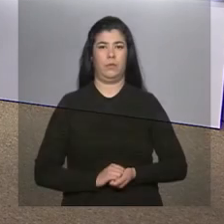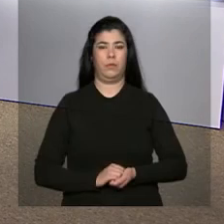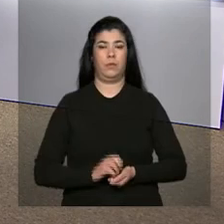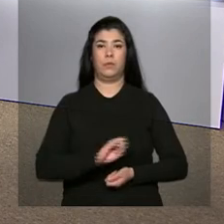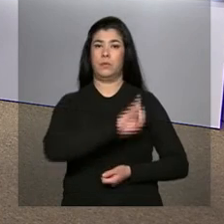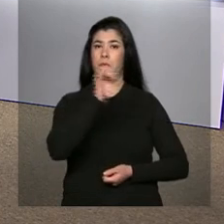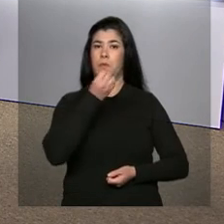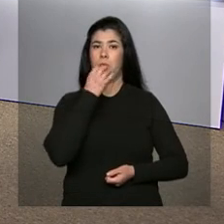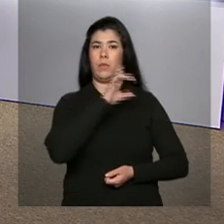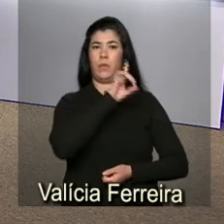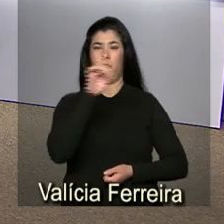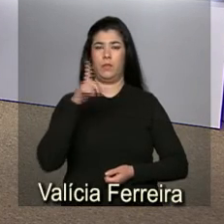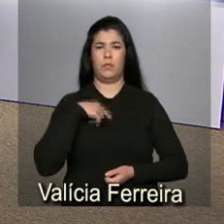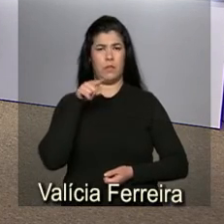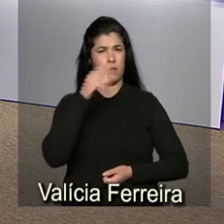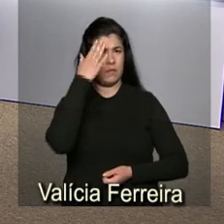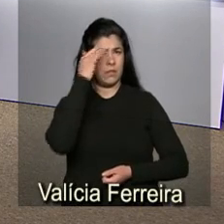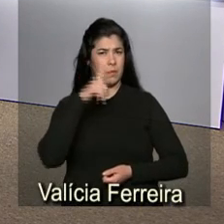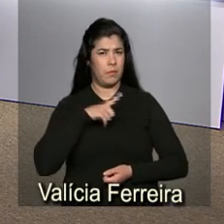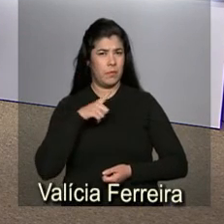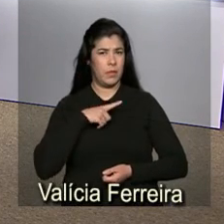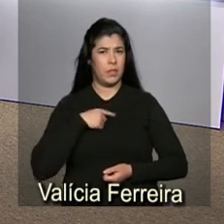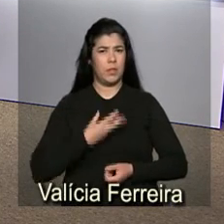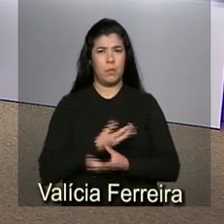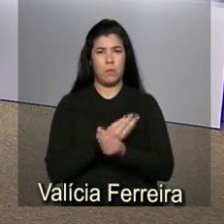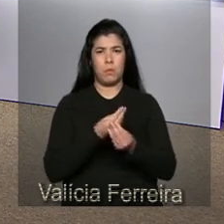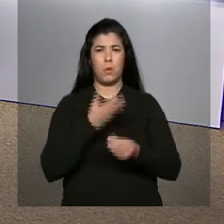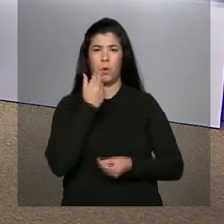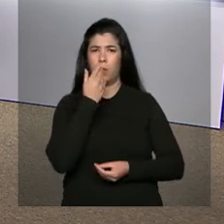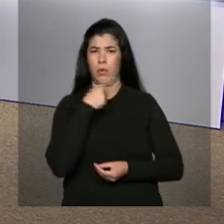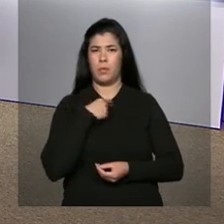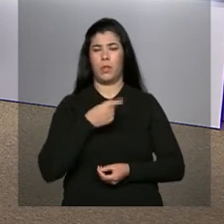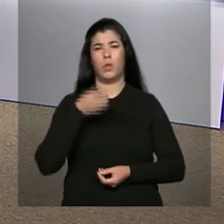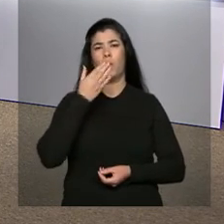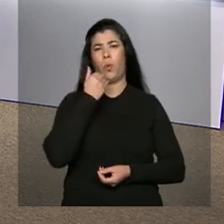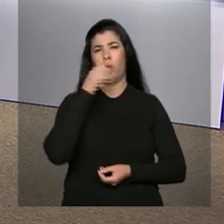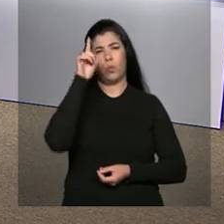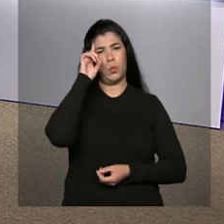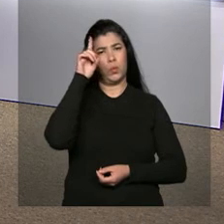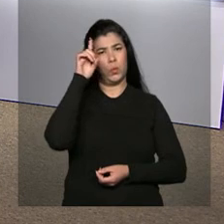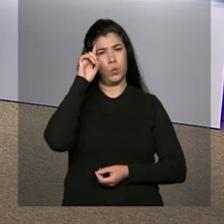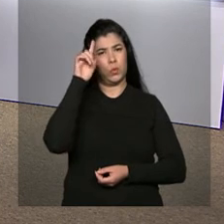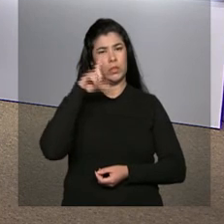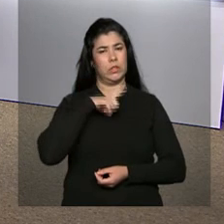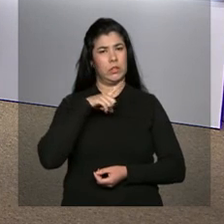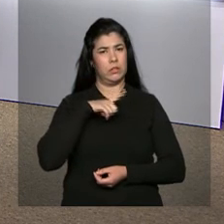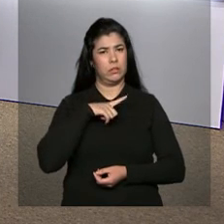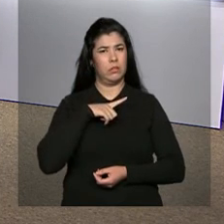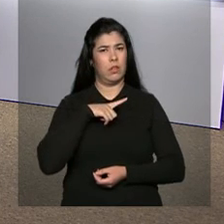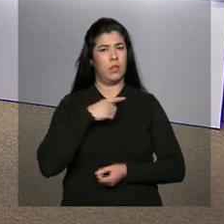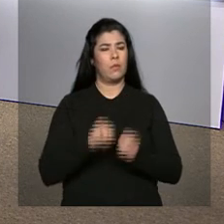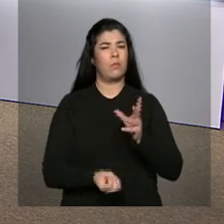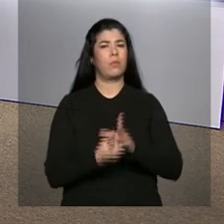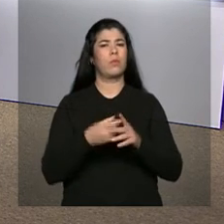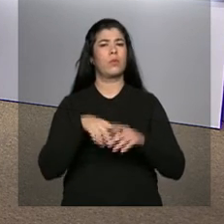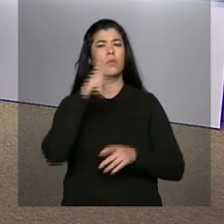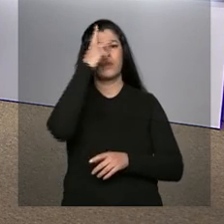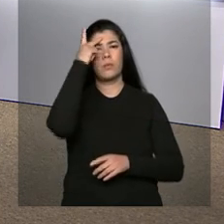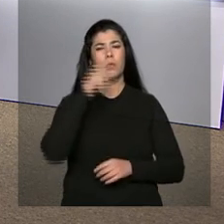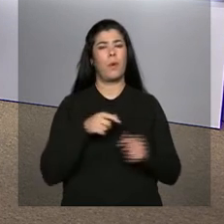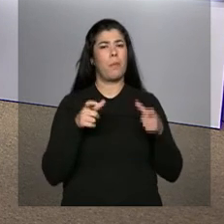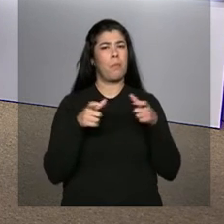Olá, bom dia. Você sabia que a maior parte dos alimentos que comemos todos os dias é produzido por